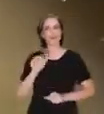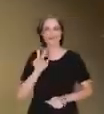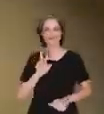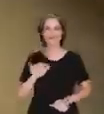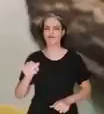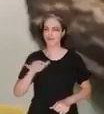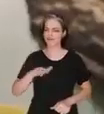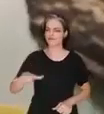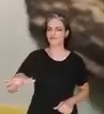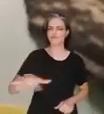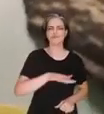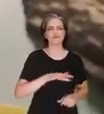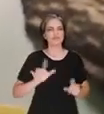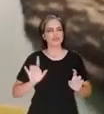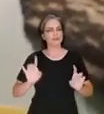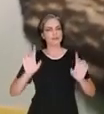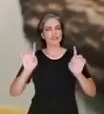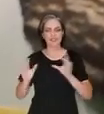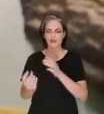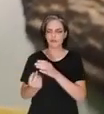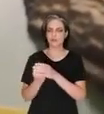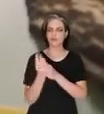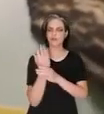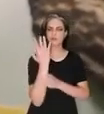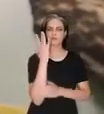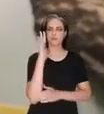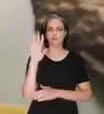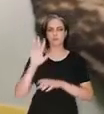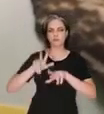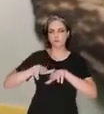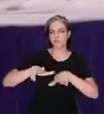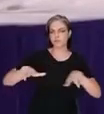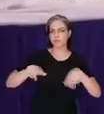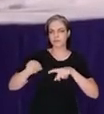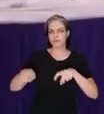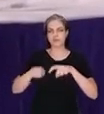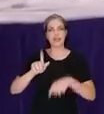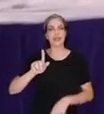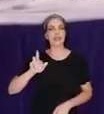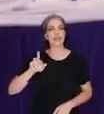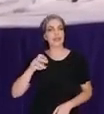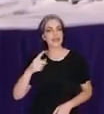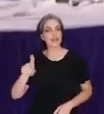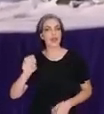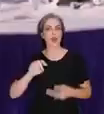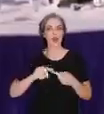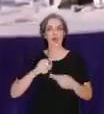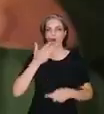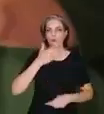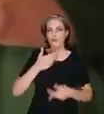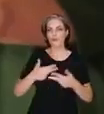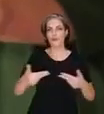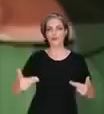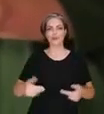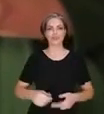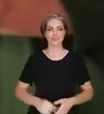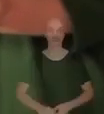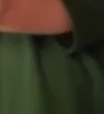se transformar nesse oásis que todos nós esperamos, da produção de grãos, de